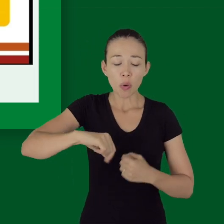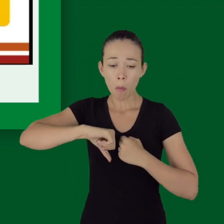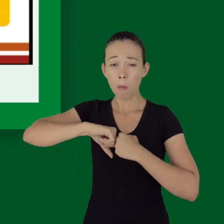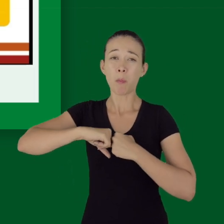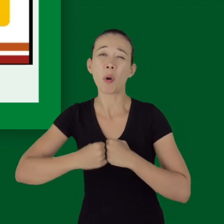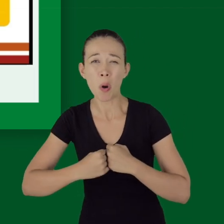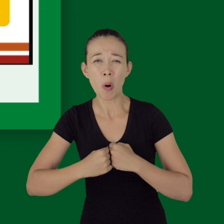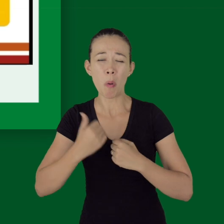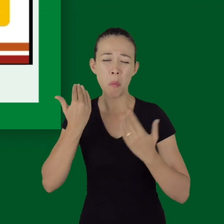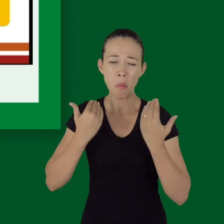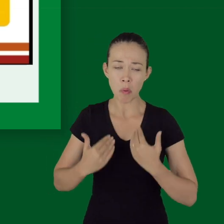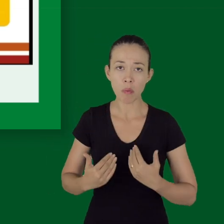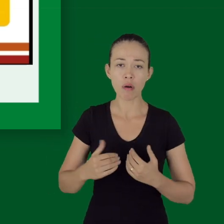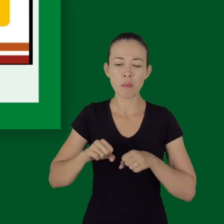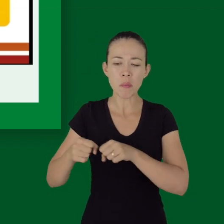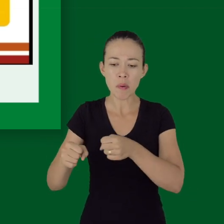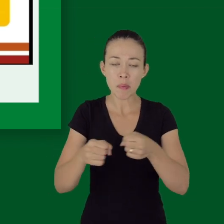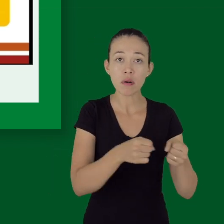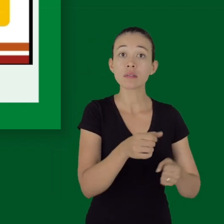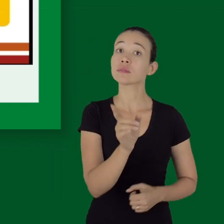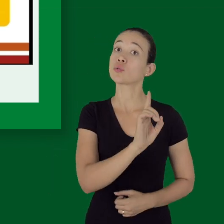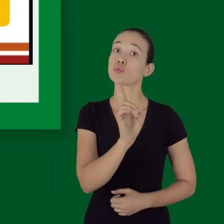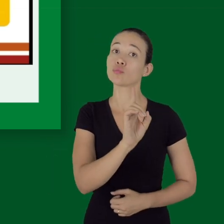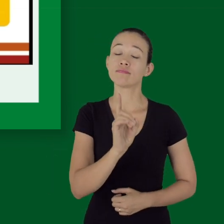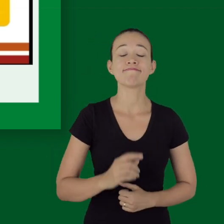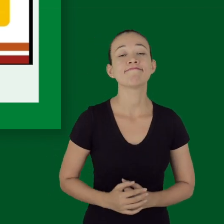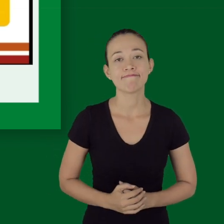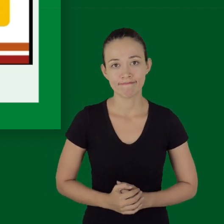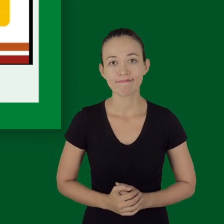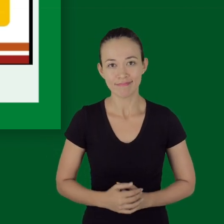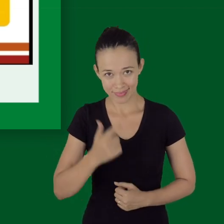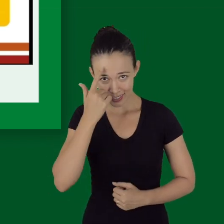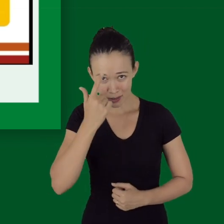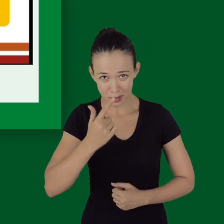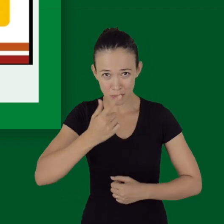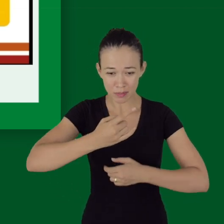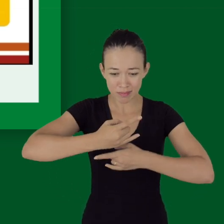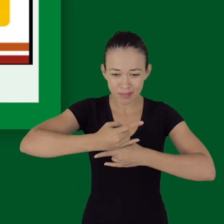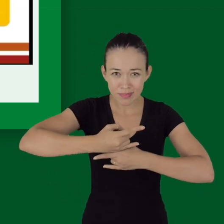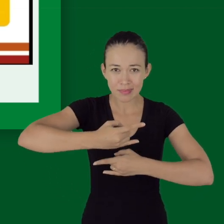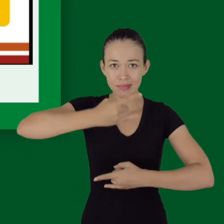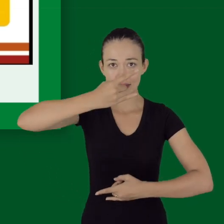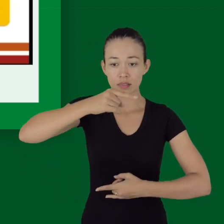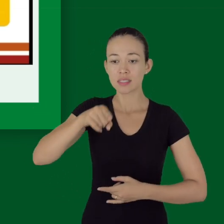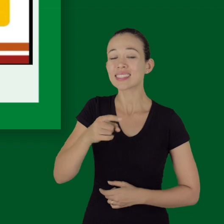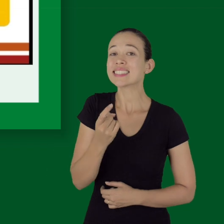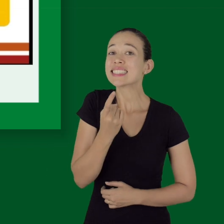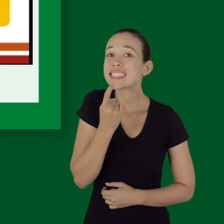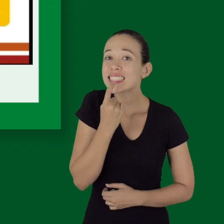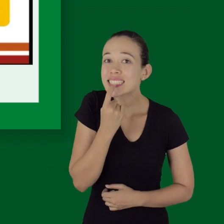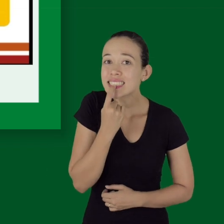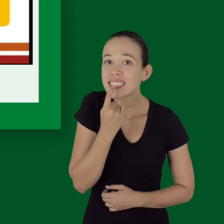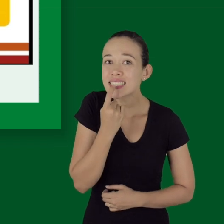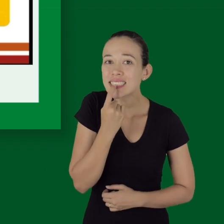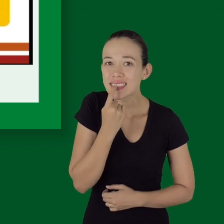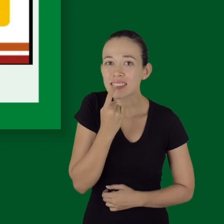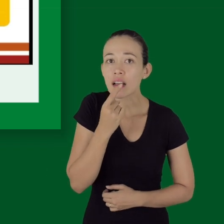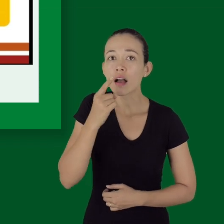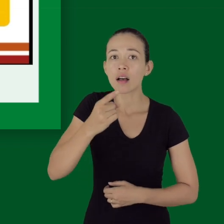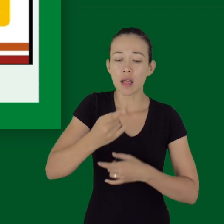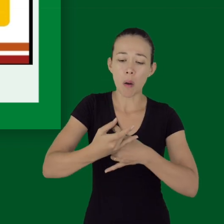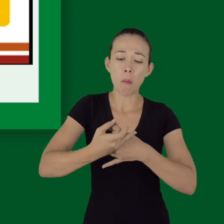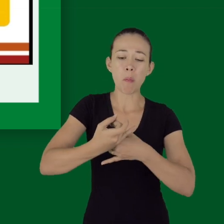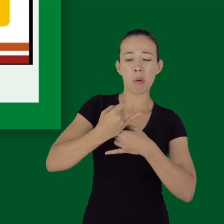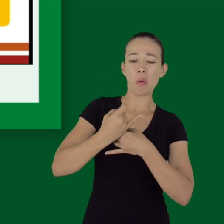aquele arcabouço ósseo, aquela fratura no corpo vertebral, ela não pode jogar fragmento no leito medular, ela